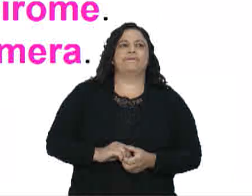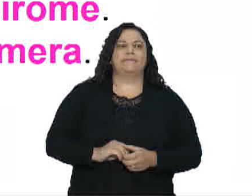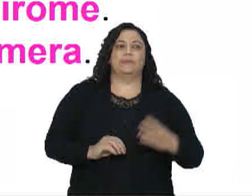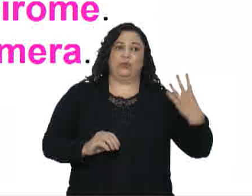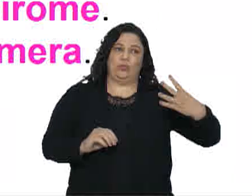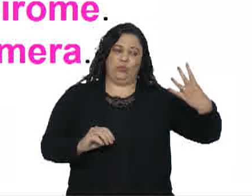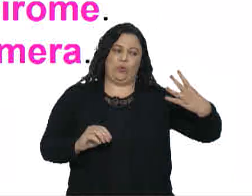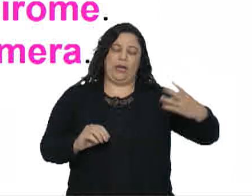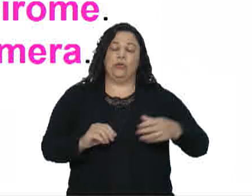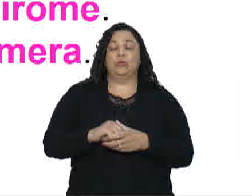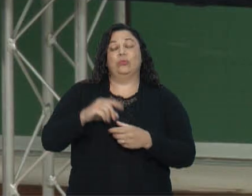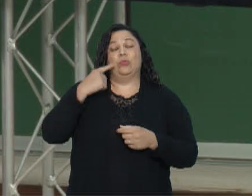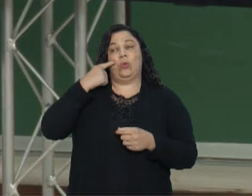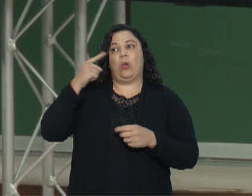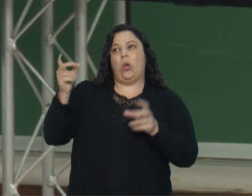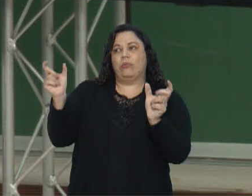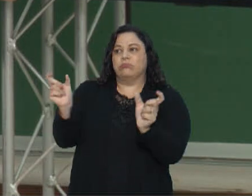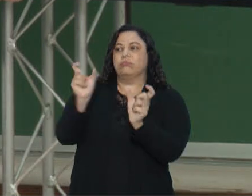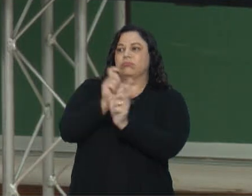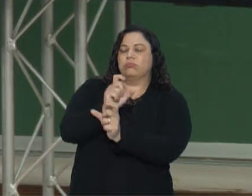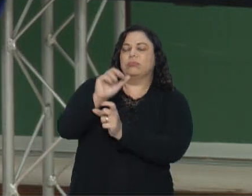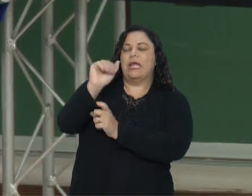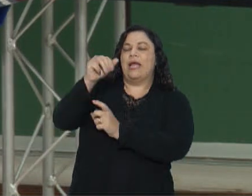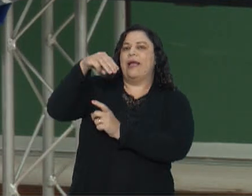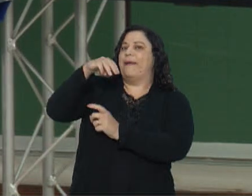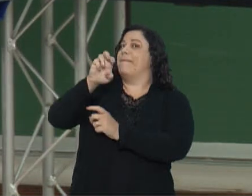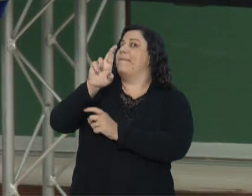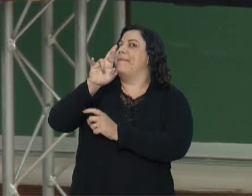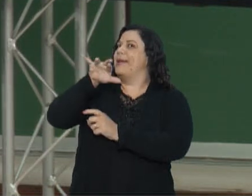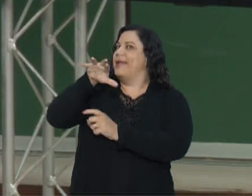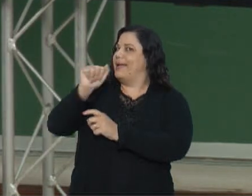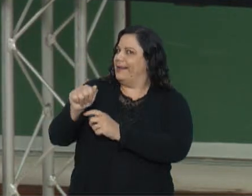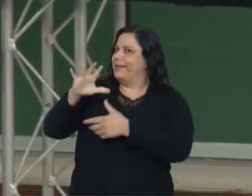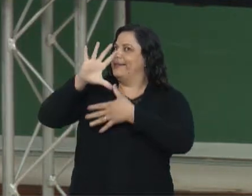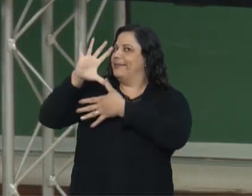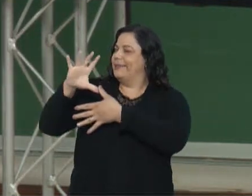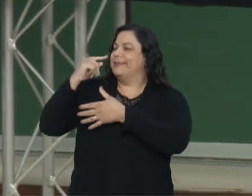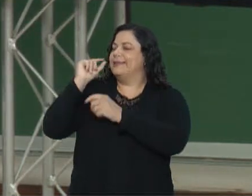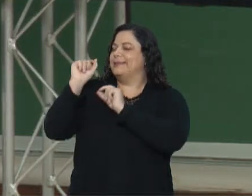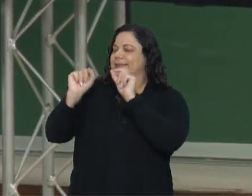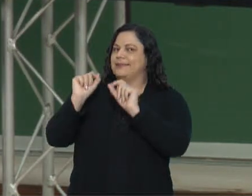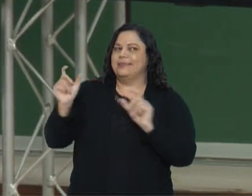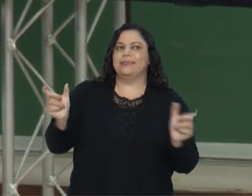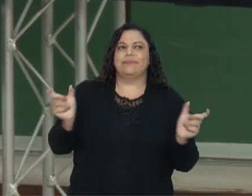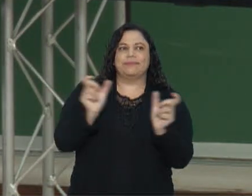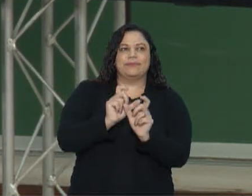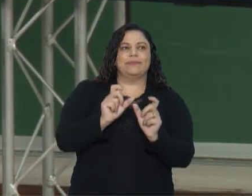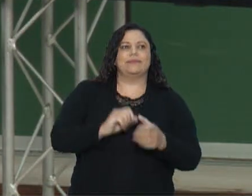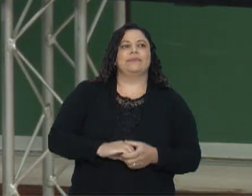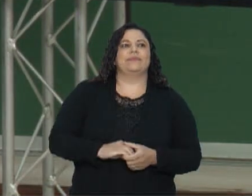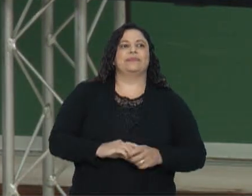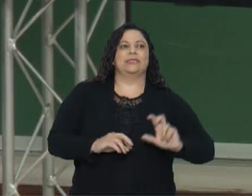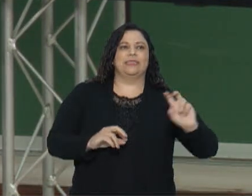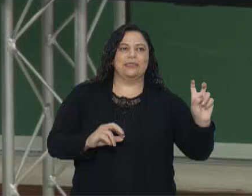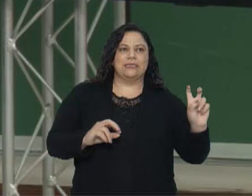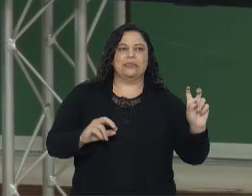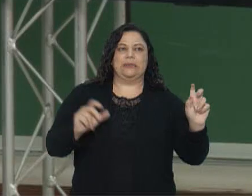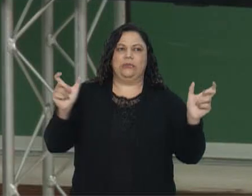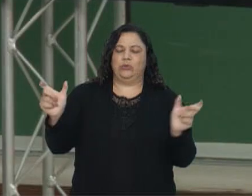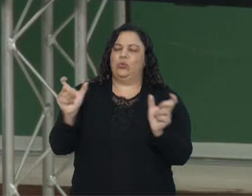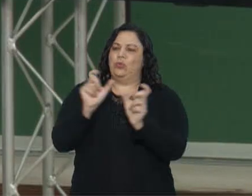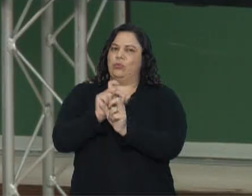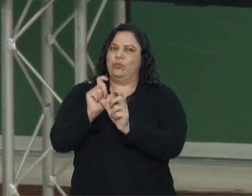birome, América. Vais a llevar remera, camiseta. Van a comprar anteojos. Lembram na